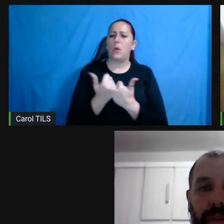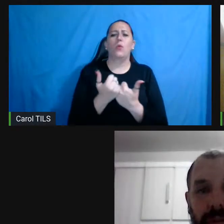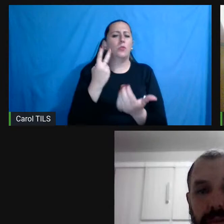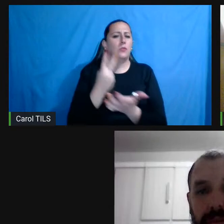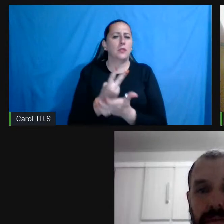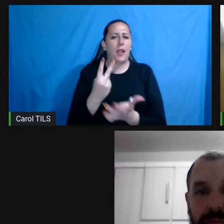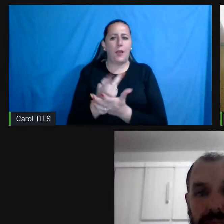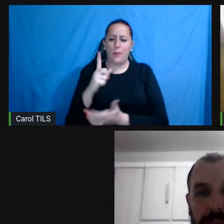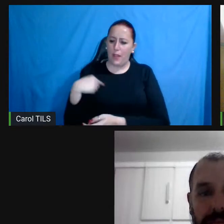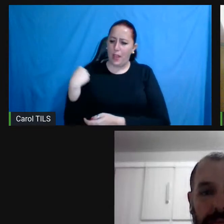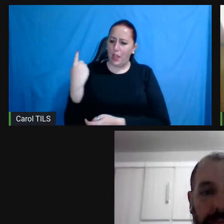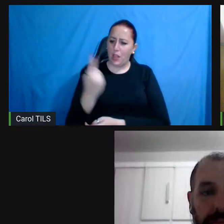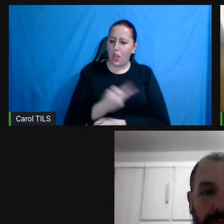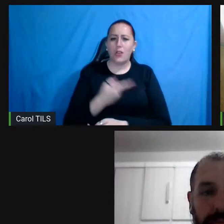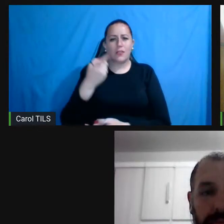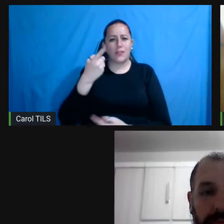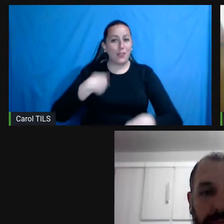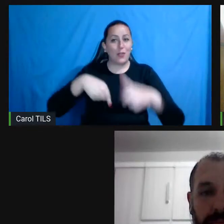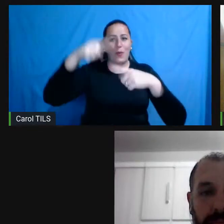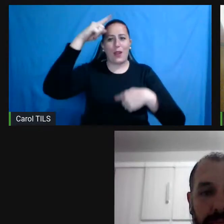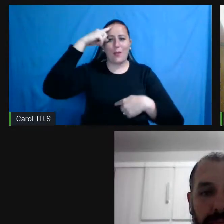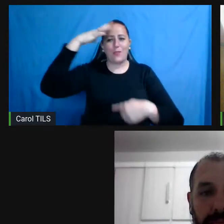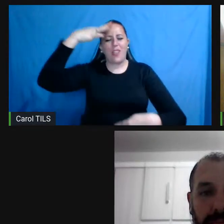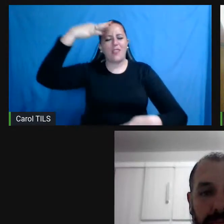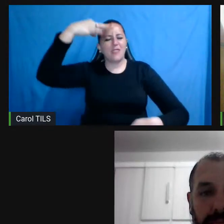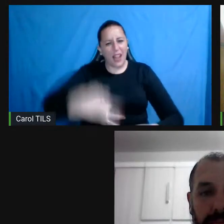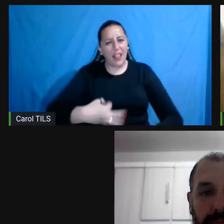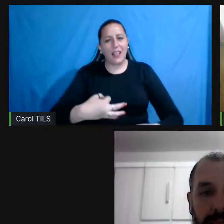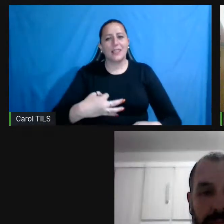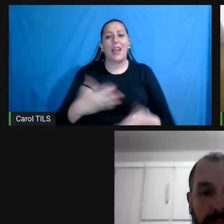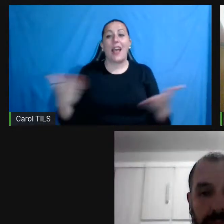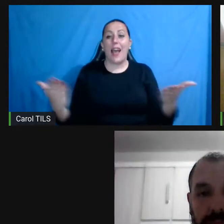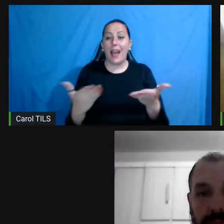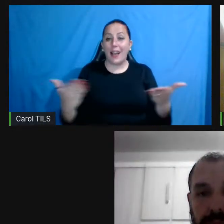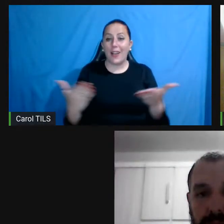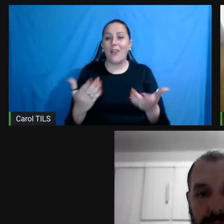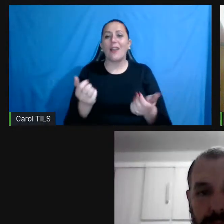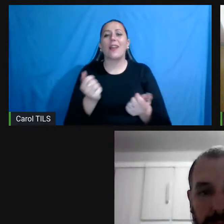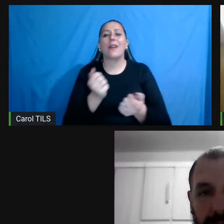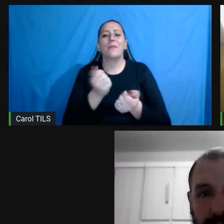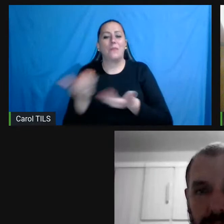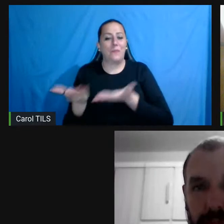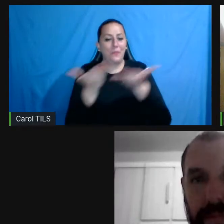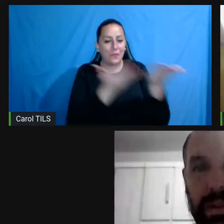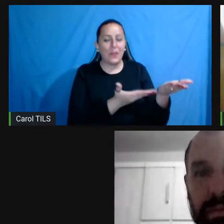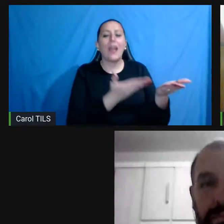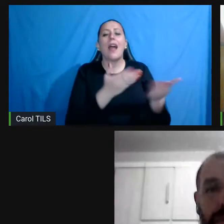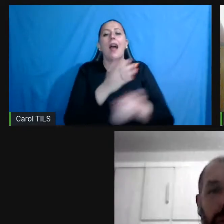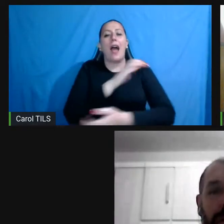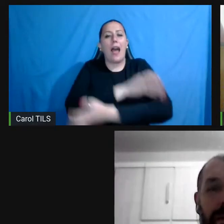que nós venceremos. Um abraço, passo a palavra para o meu colega, o professor André.